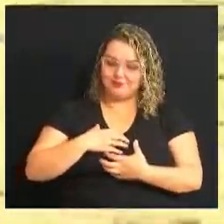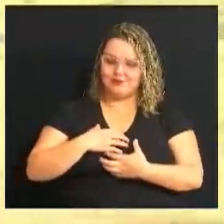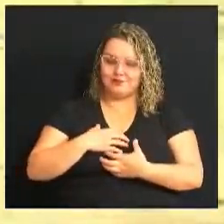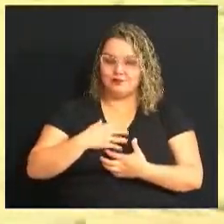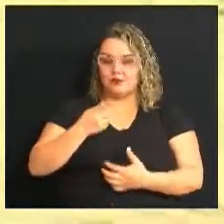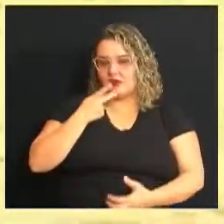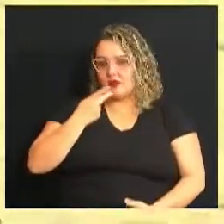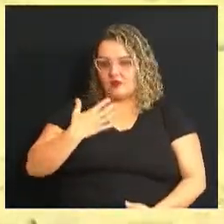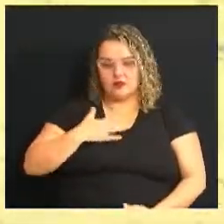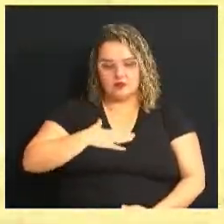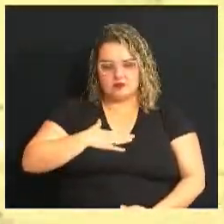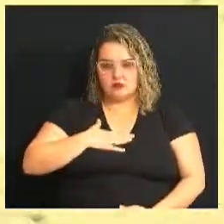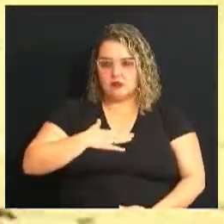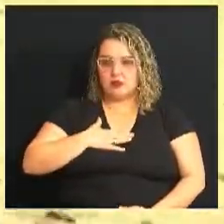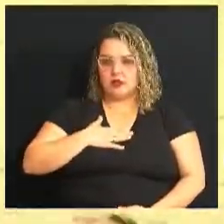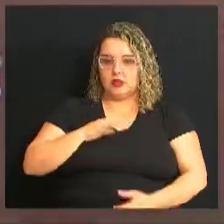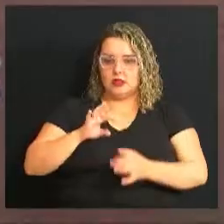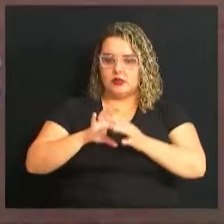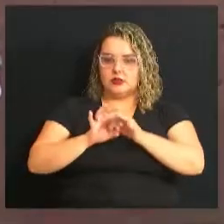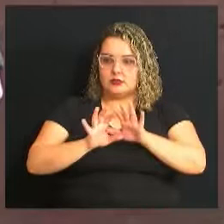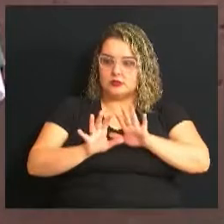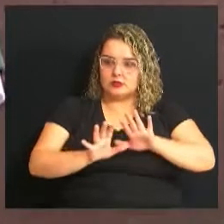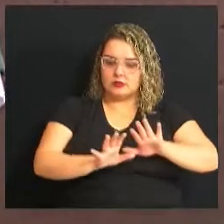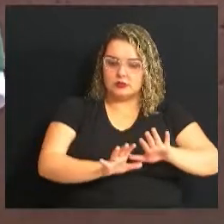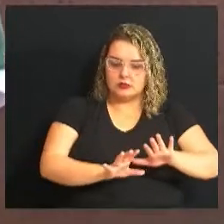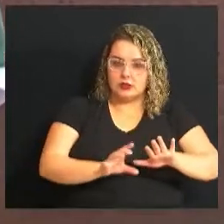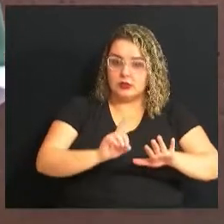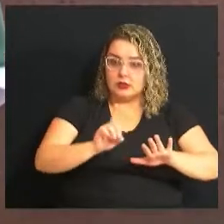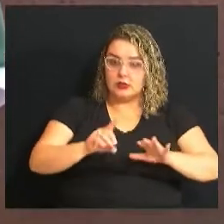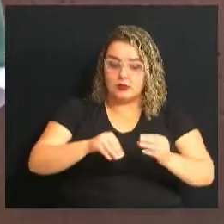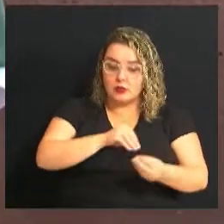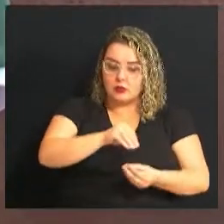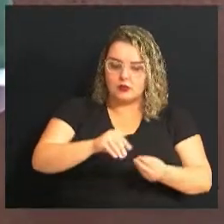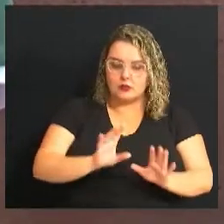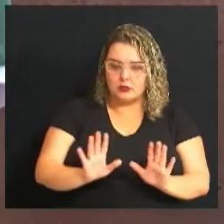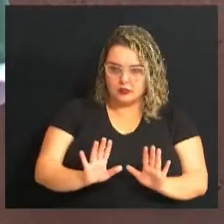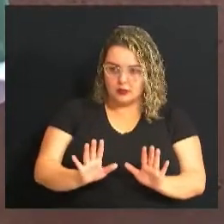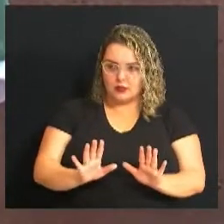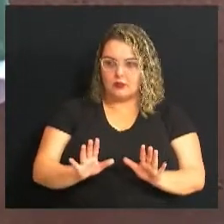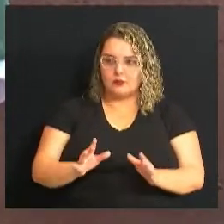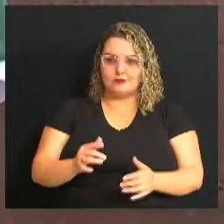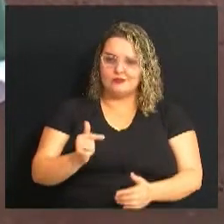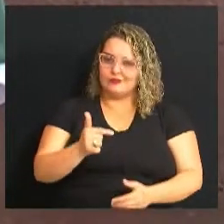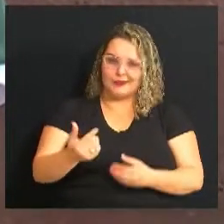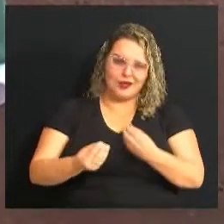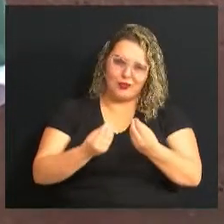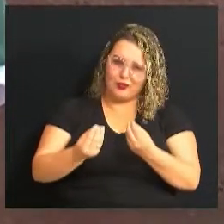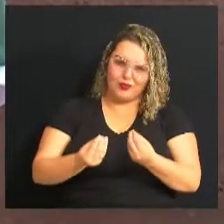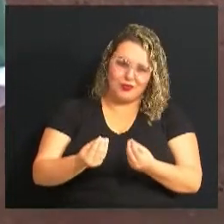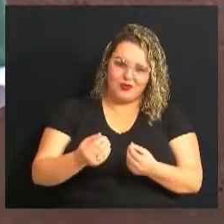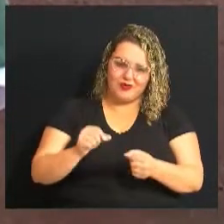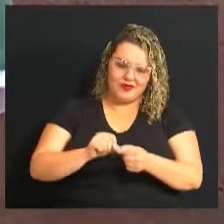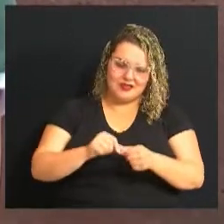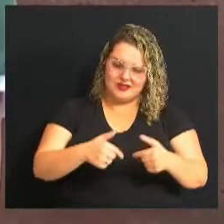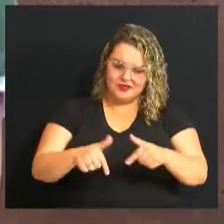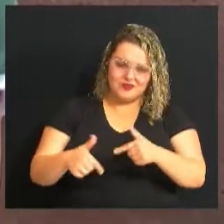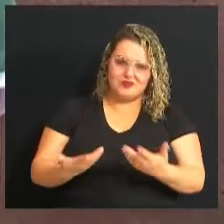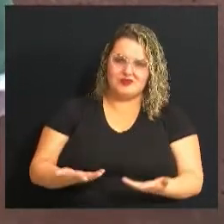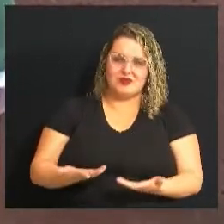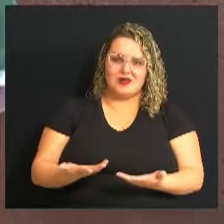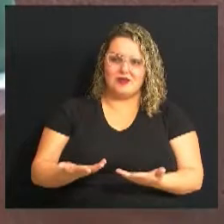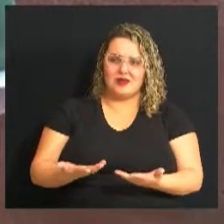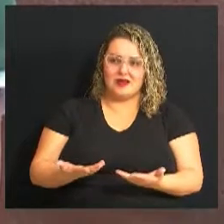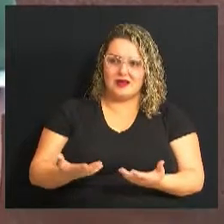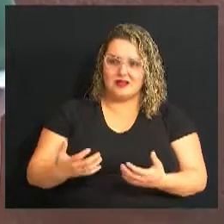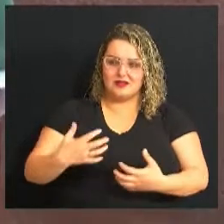eu procuro deixar um pouco de lado, mas não que não me envolva. Porque não tem como você fazer um trabalho que mexe